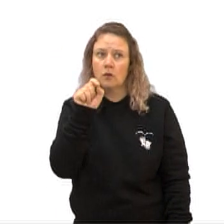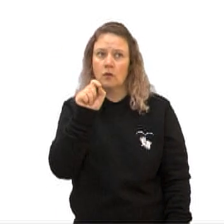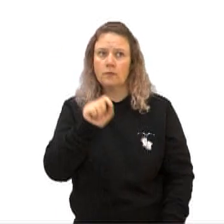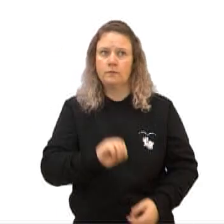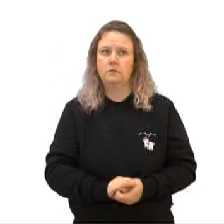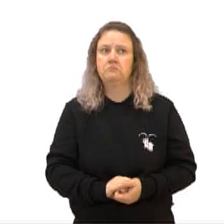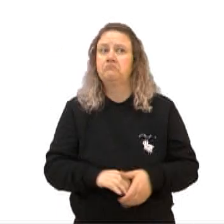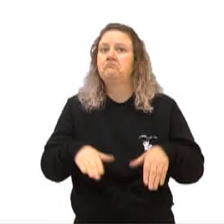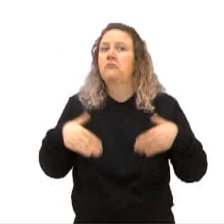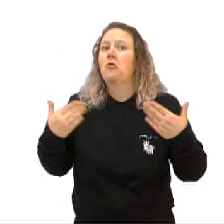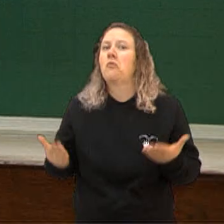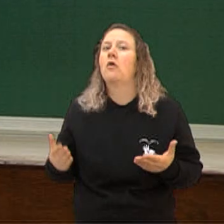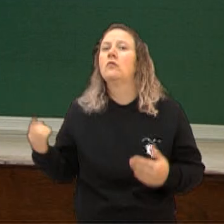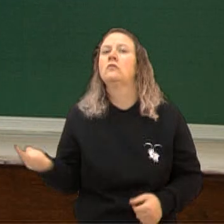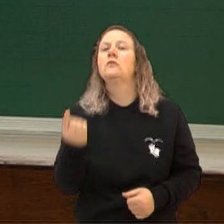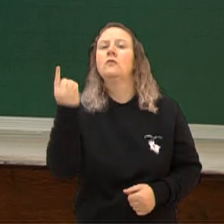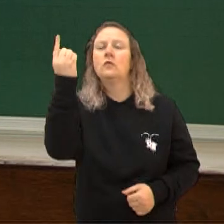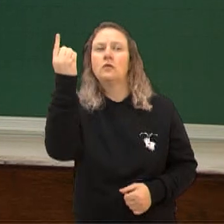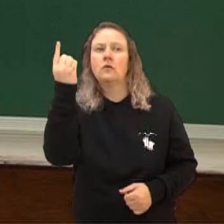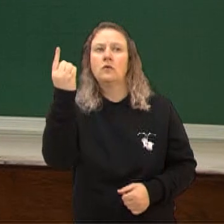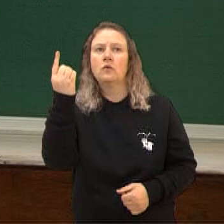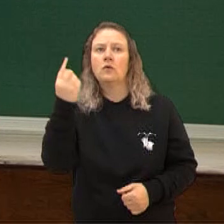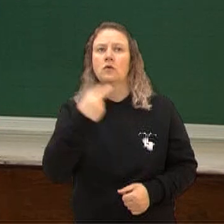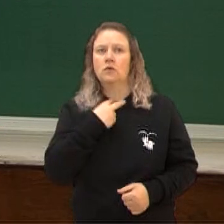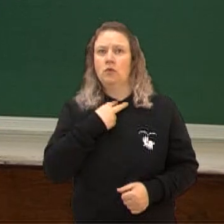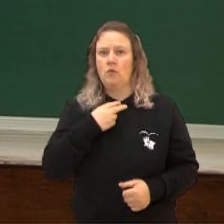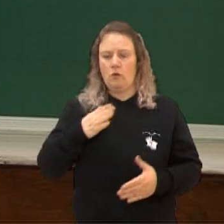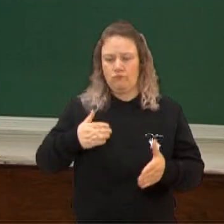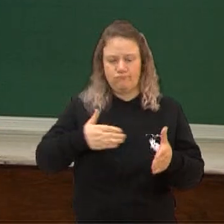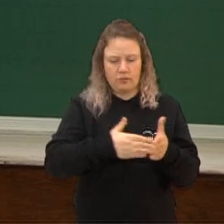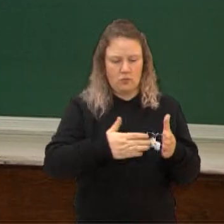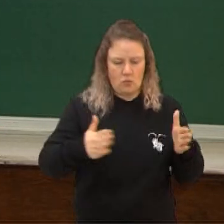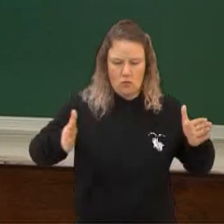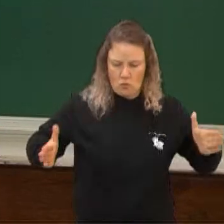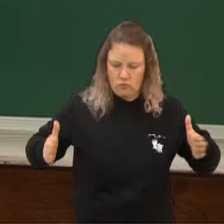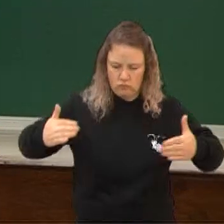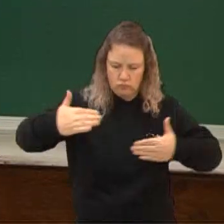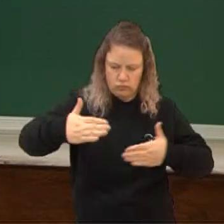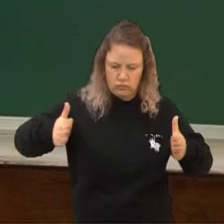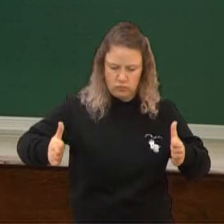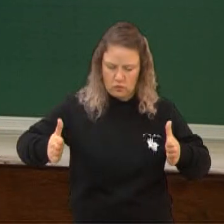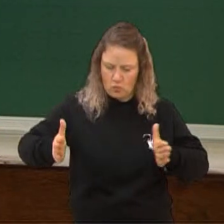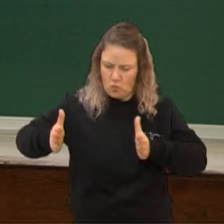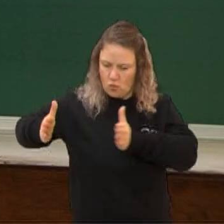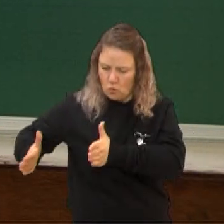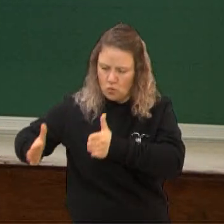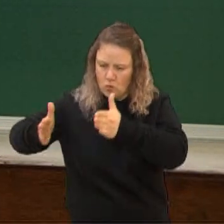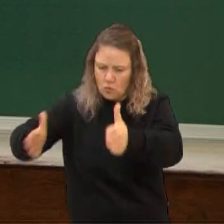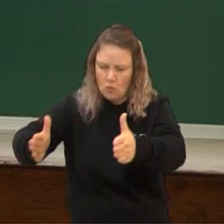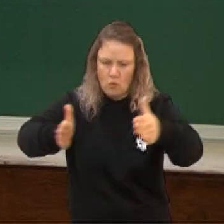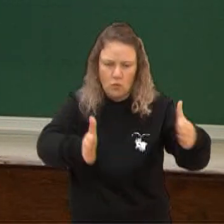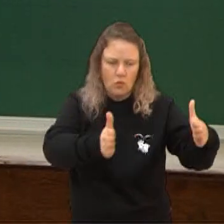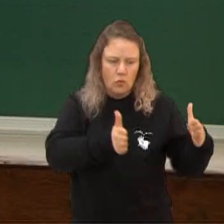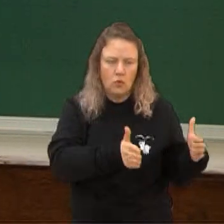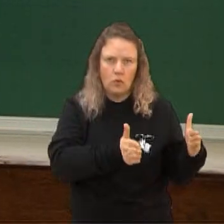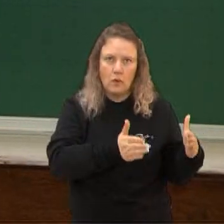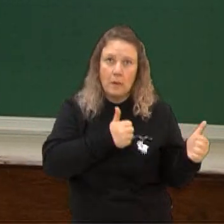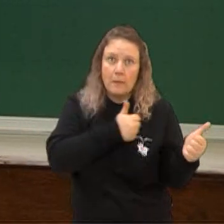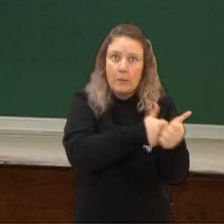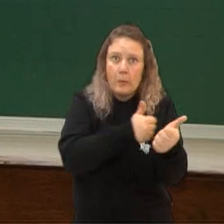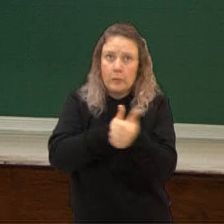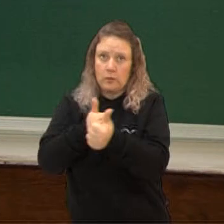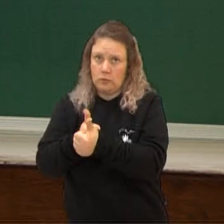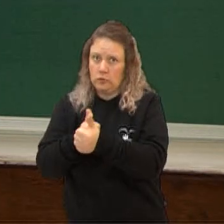Você vai empilhar 100 contêineres aqui, você não pode ultrapassar e tem que ser um encostado no outro. Qual é a altura